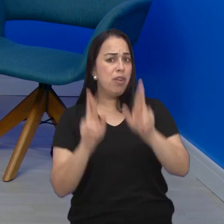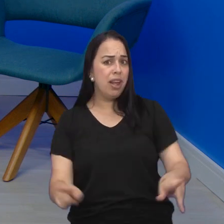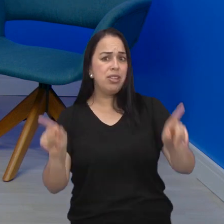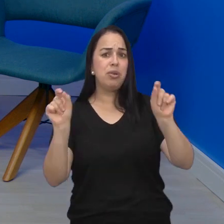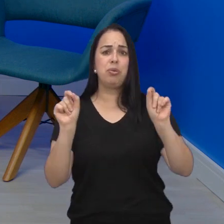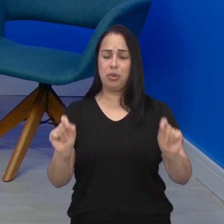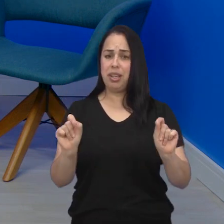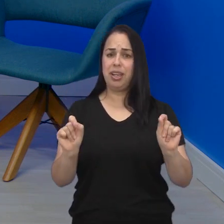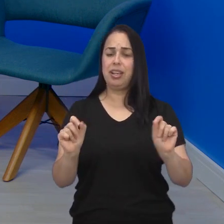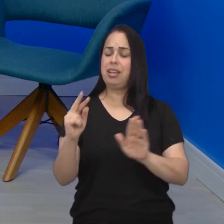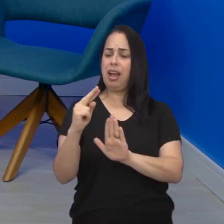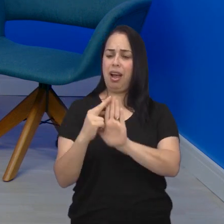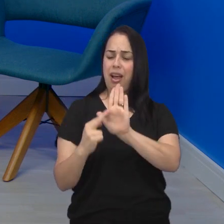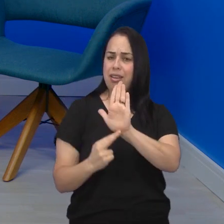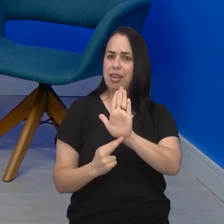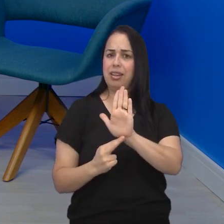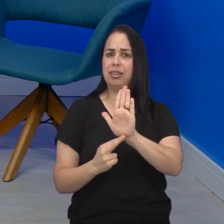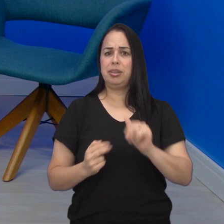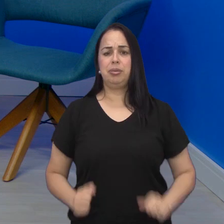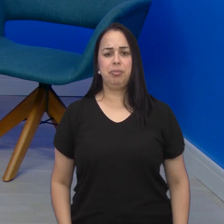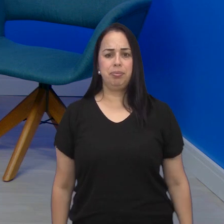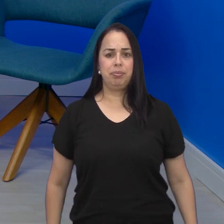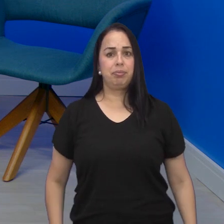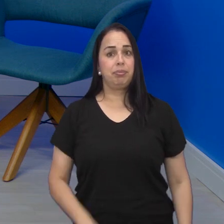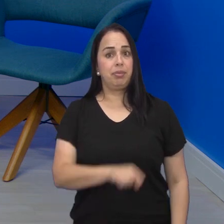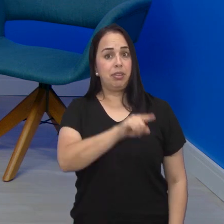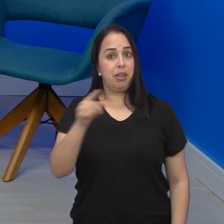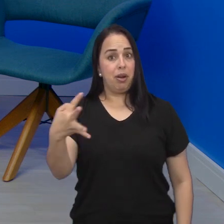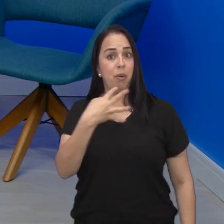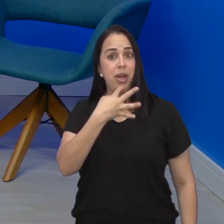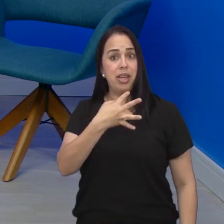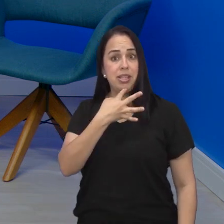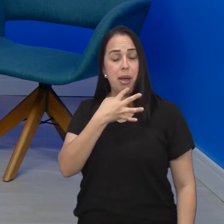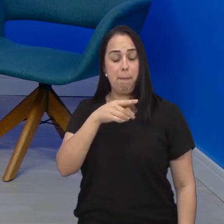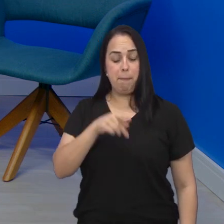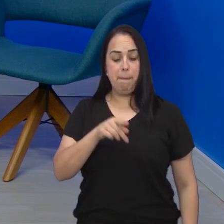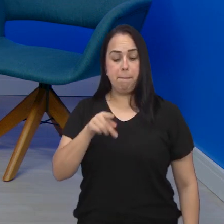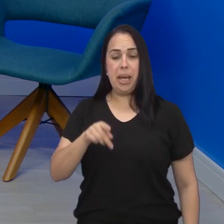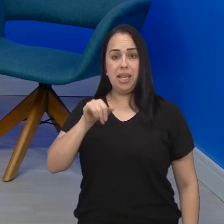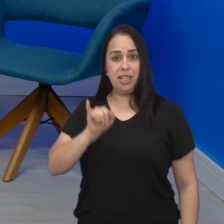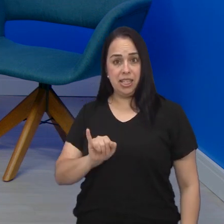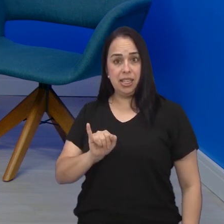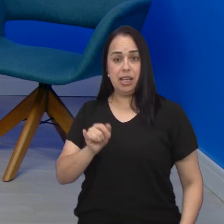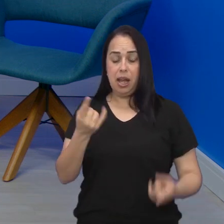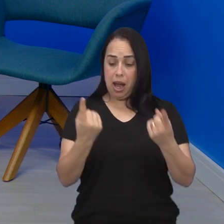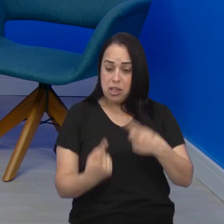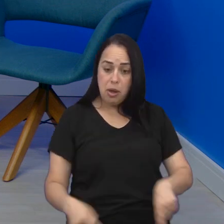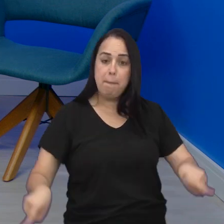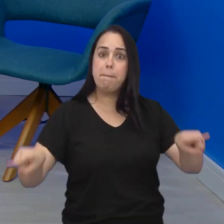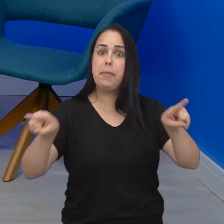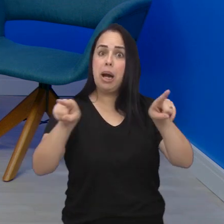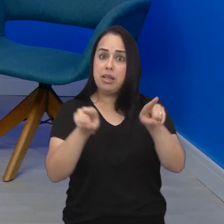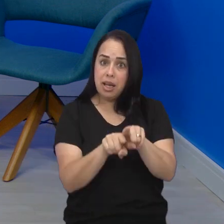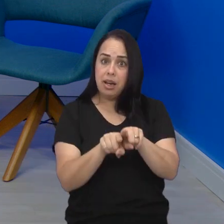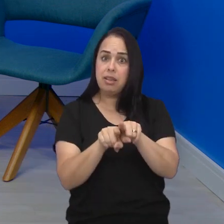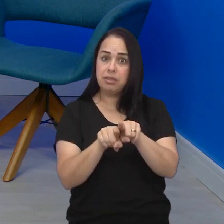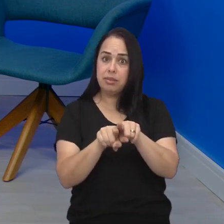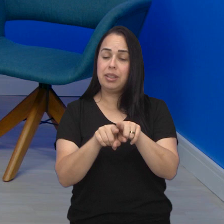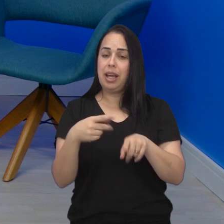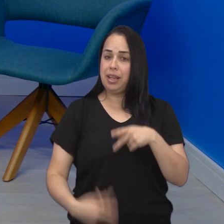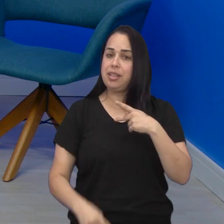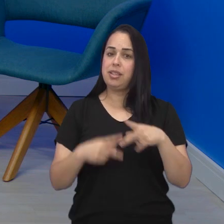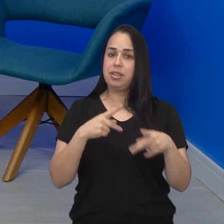os pontos que diferenciam os regimes e a prestação de serviços. E você vai conhecer o PPI, Programa de